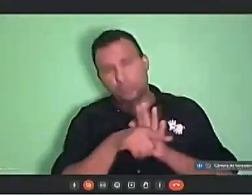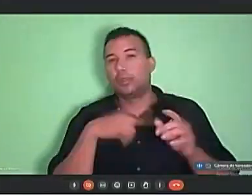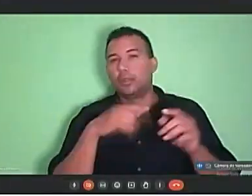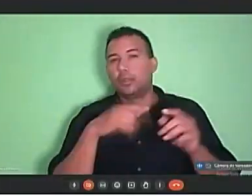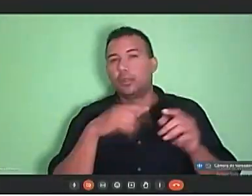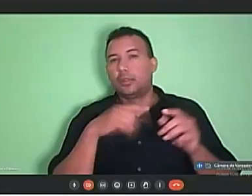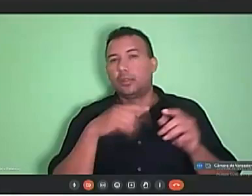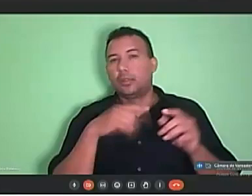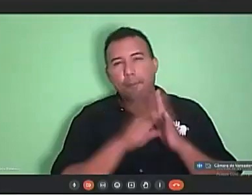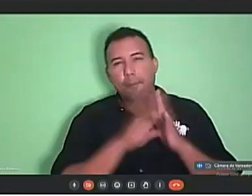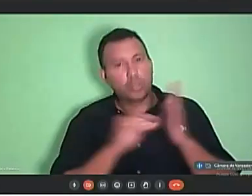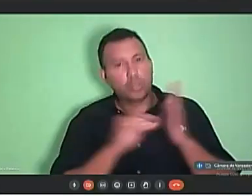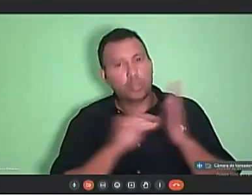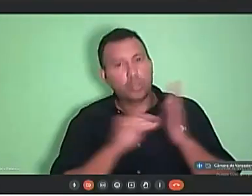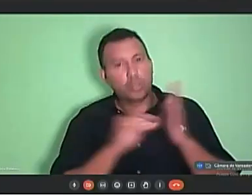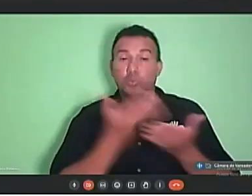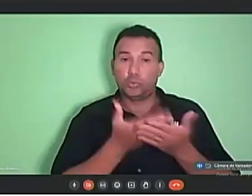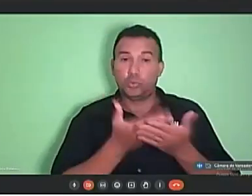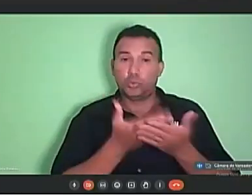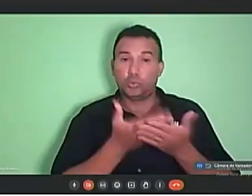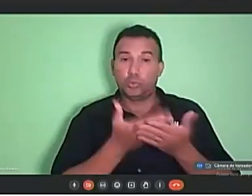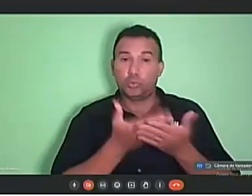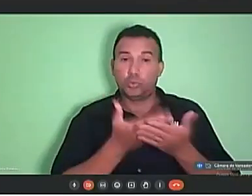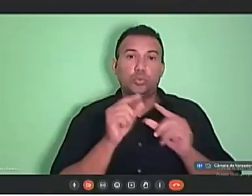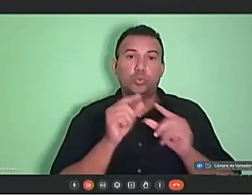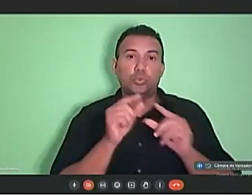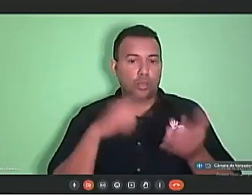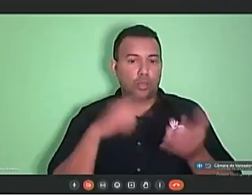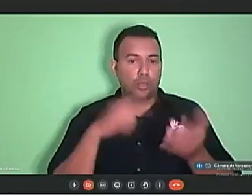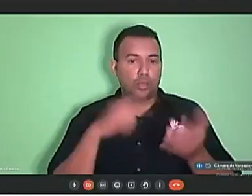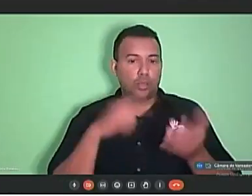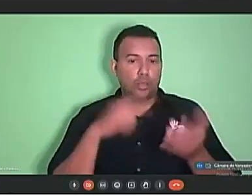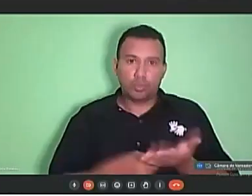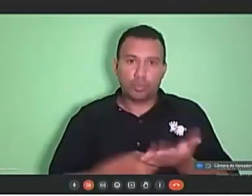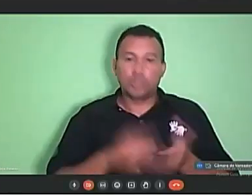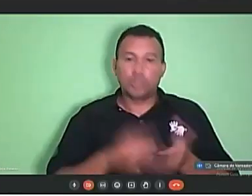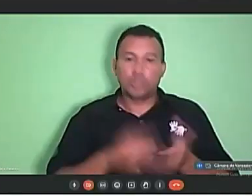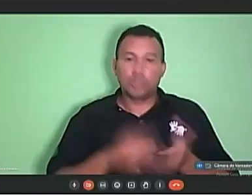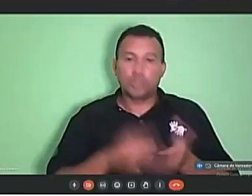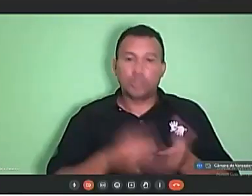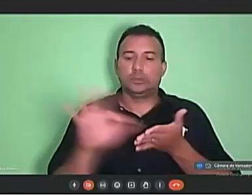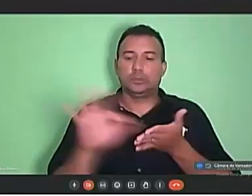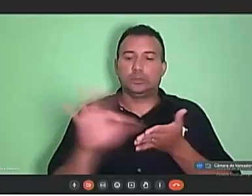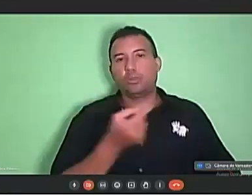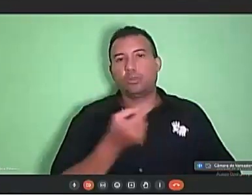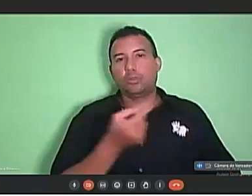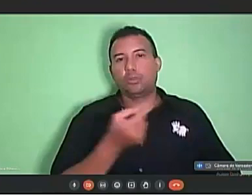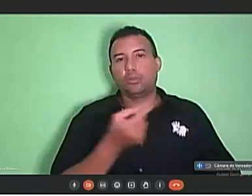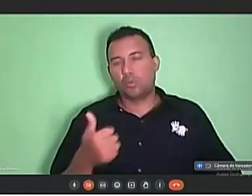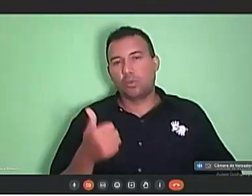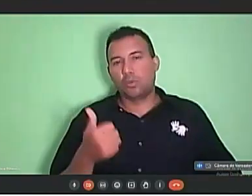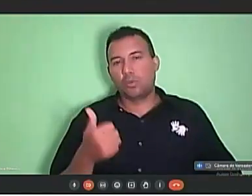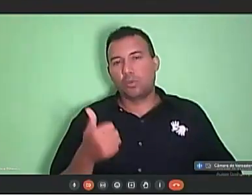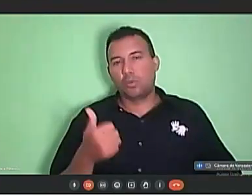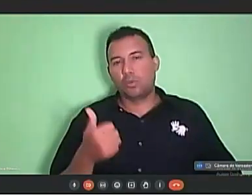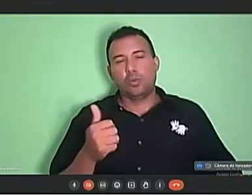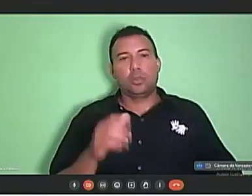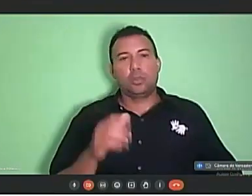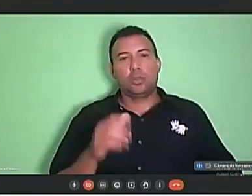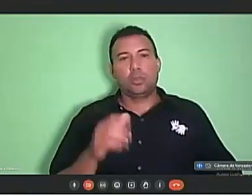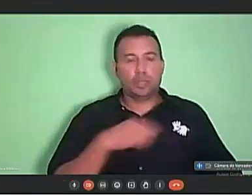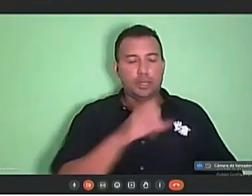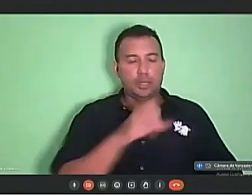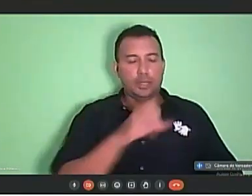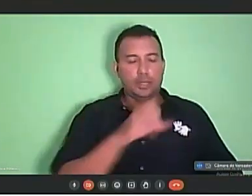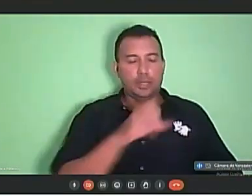Esse estudo foi fruto de um termo de compromisso assinado em 2001 entre a SEC Corpre,